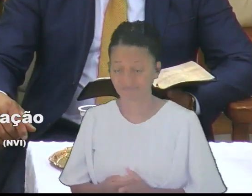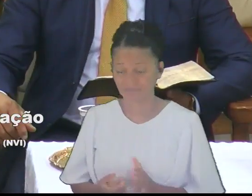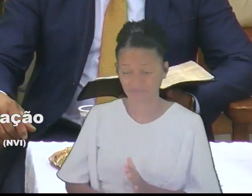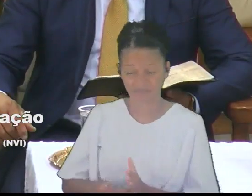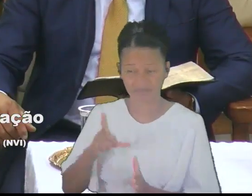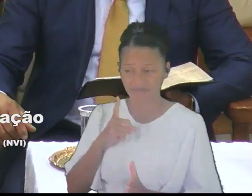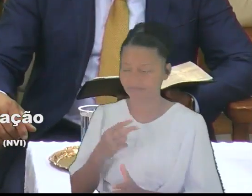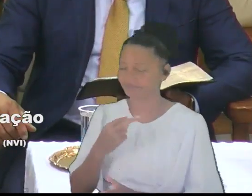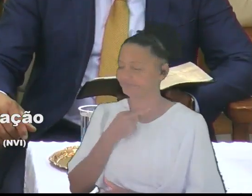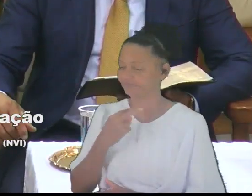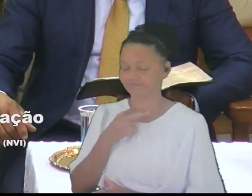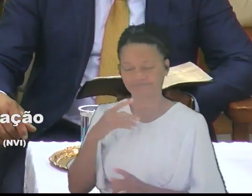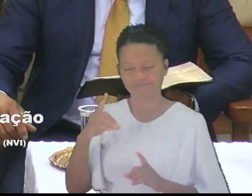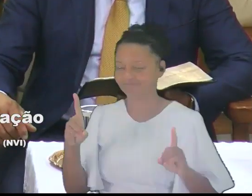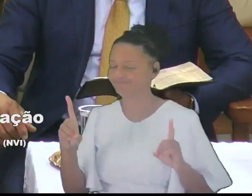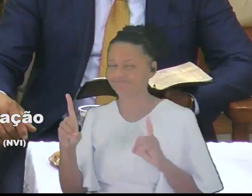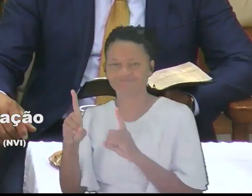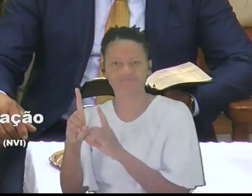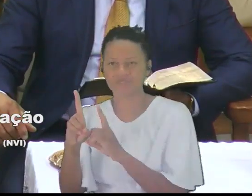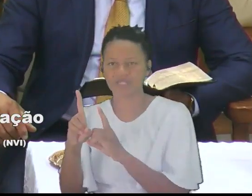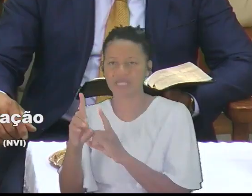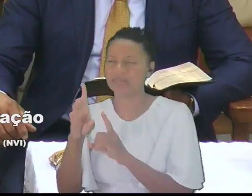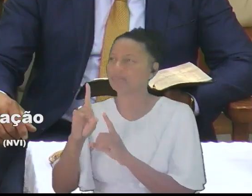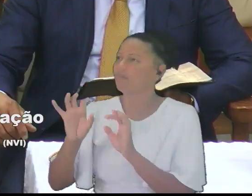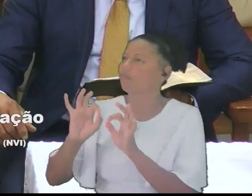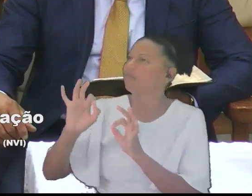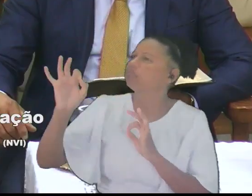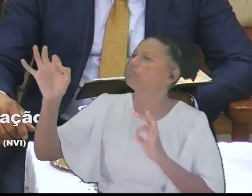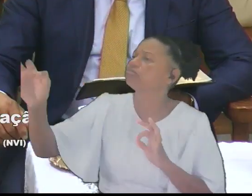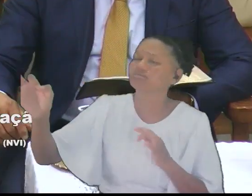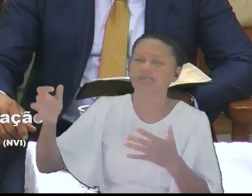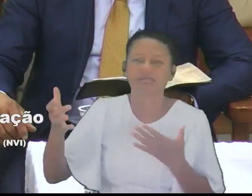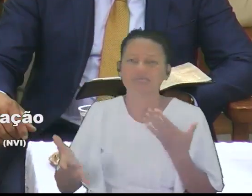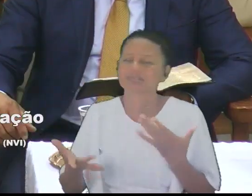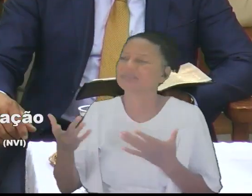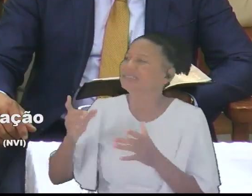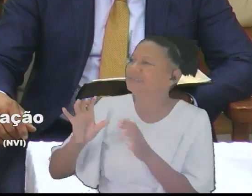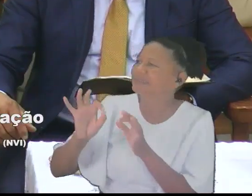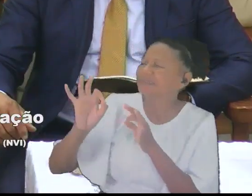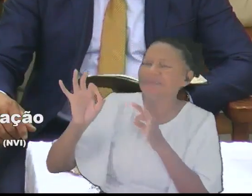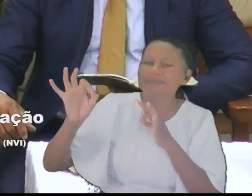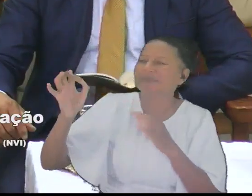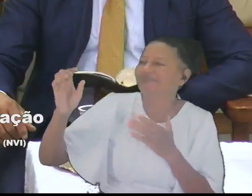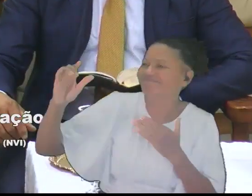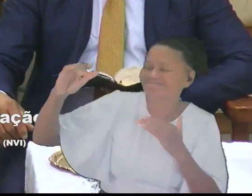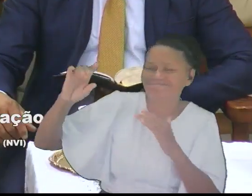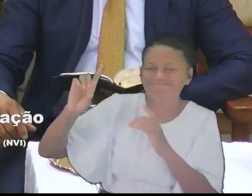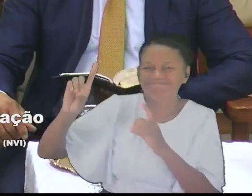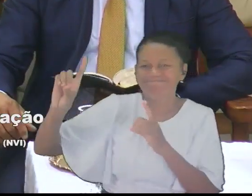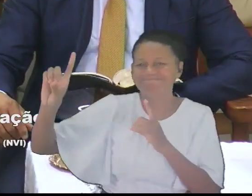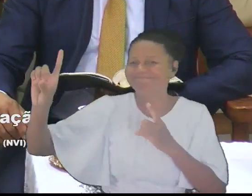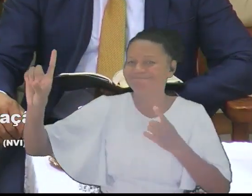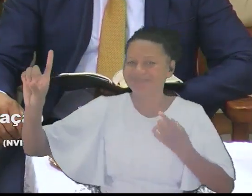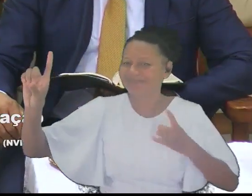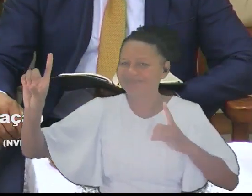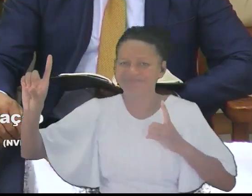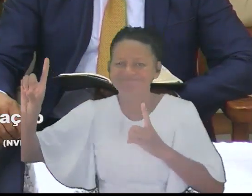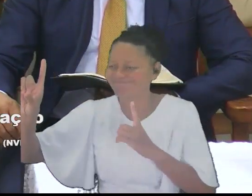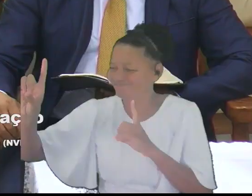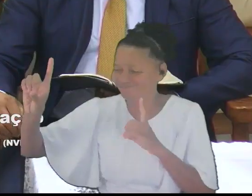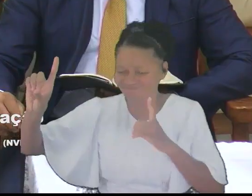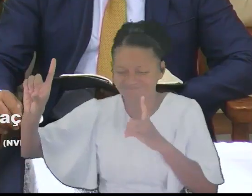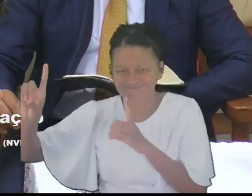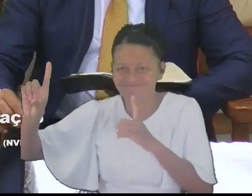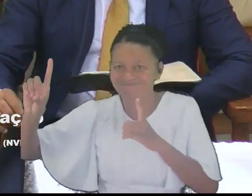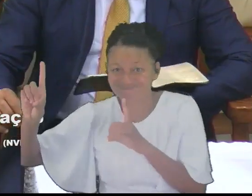não podia se aproximar. Antes Deus era longe. Antes Deus era distante. Antes Deus não podia você chegar perto.